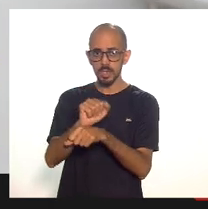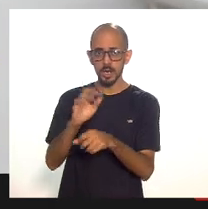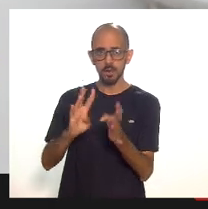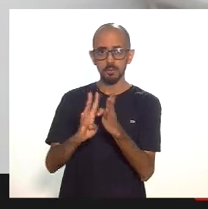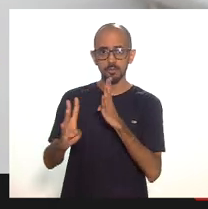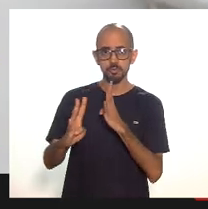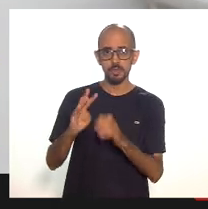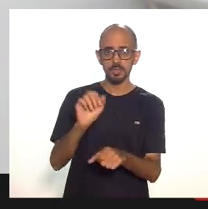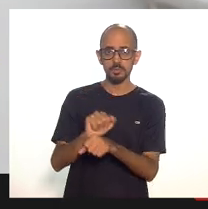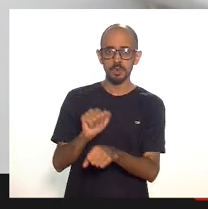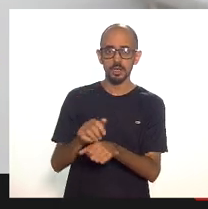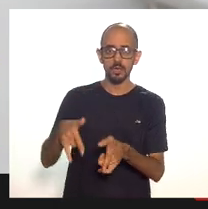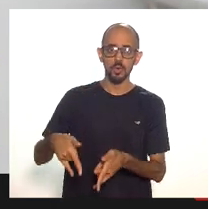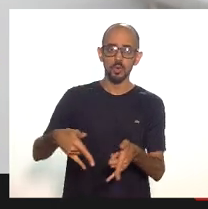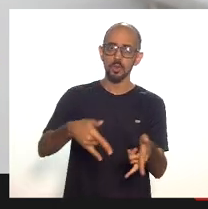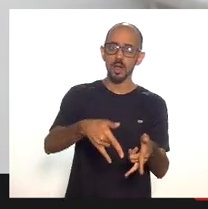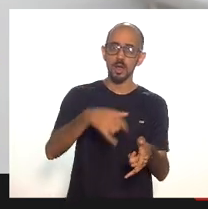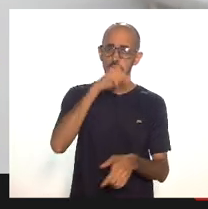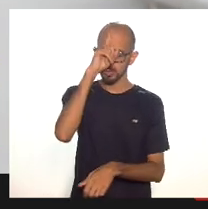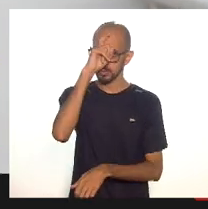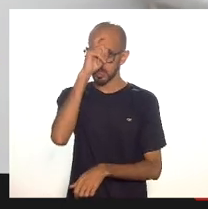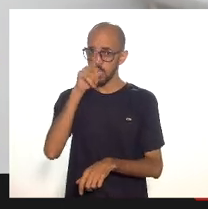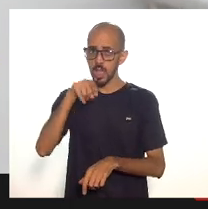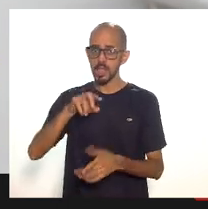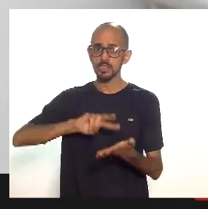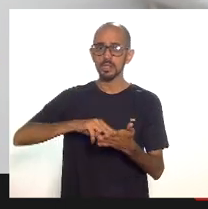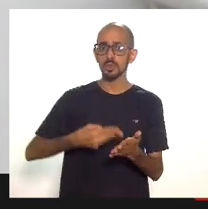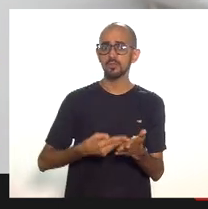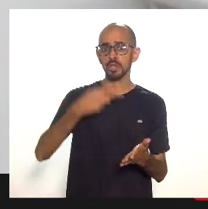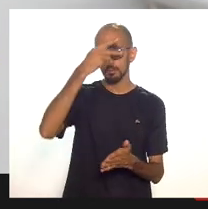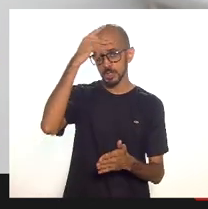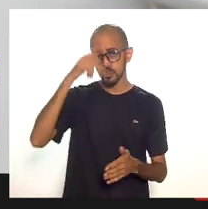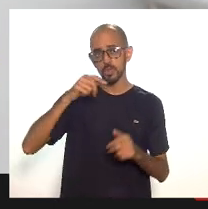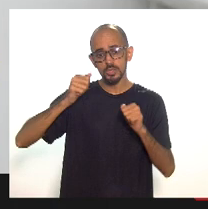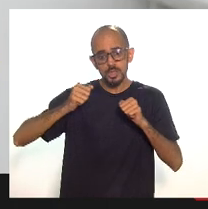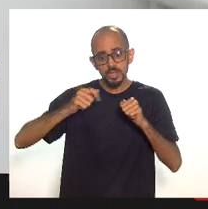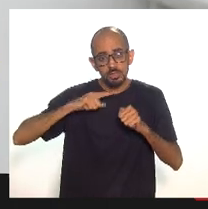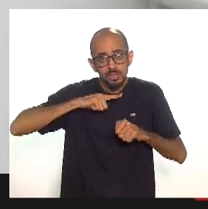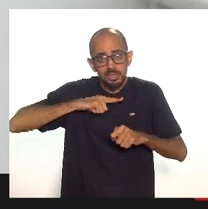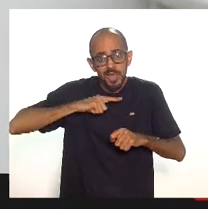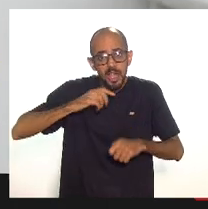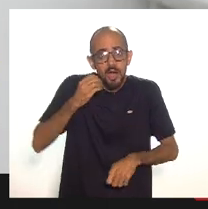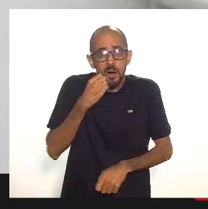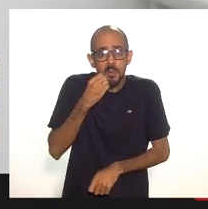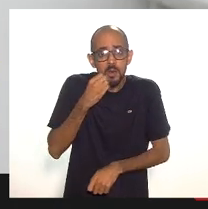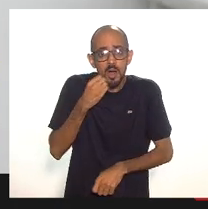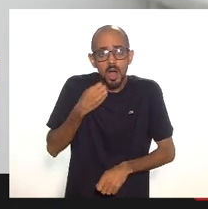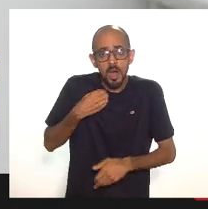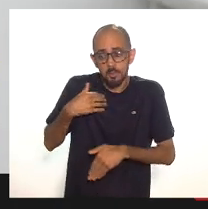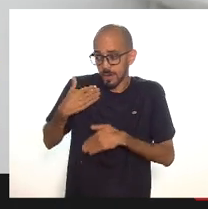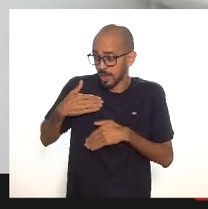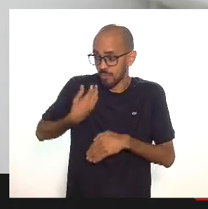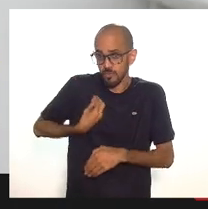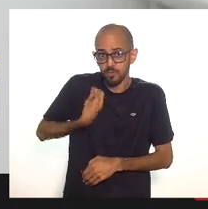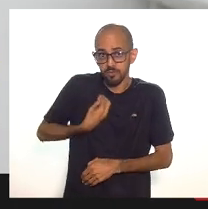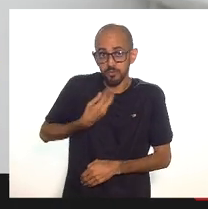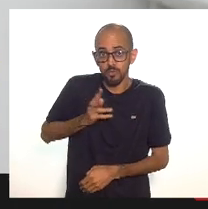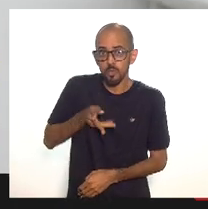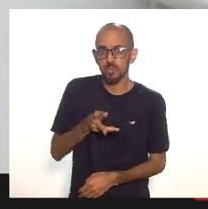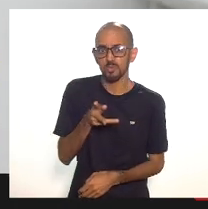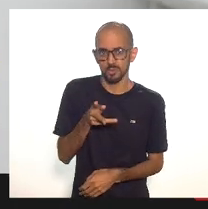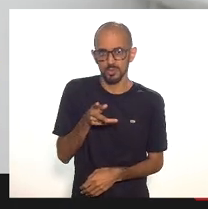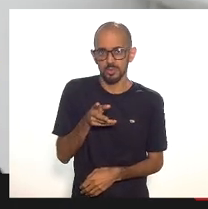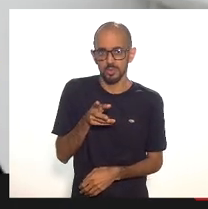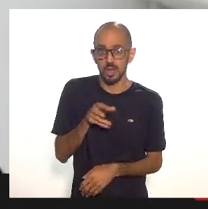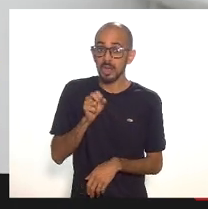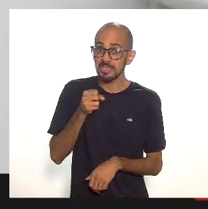leito. Isso significa que são pessoas que têm muita chance de sobreviver, porque a gente sabe a evolução da Covid. Quanto mais tempo